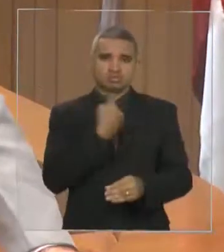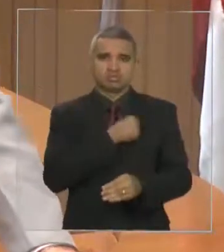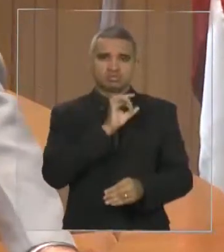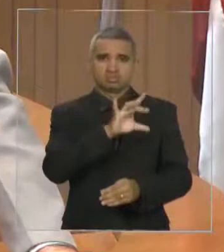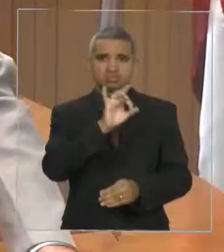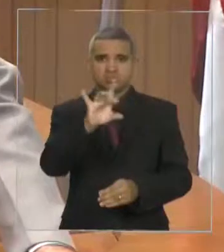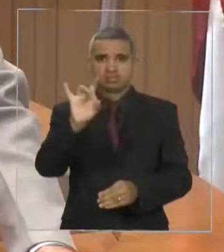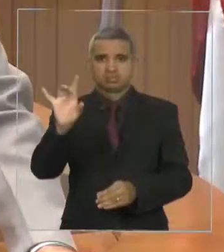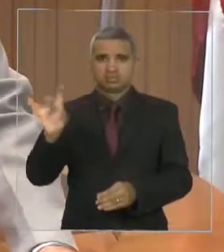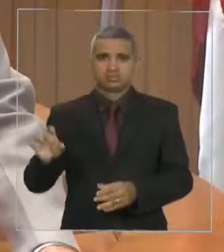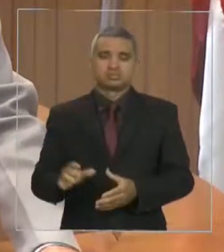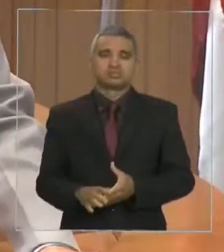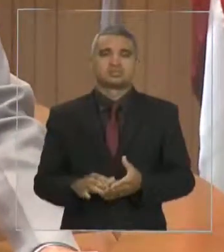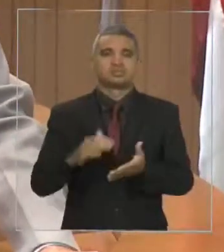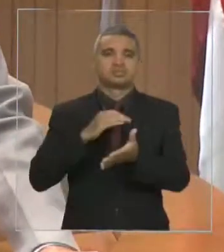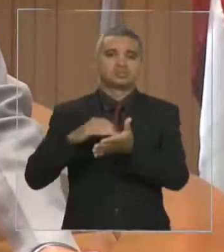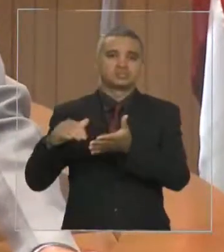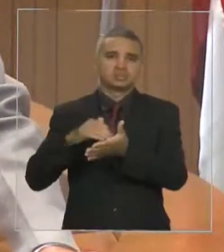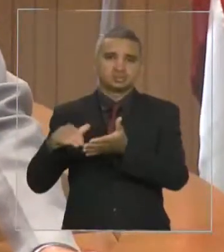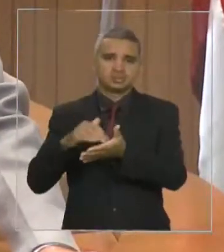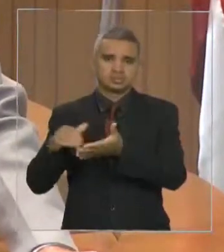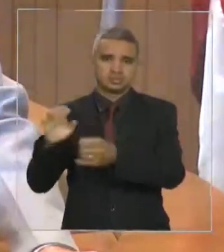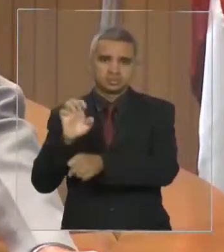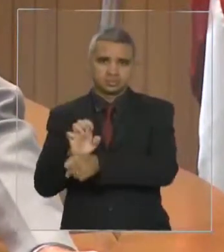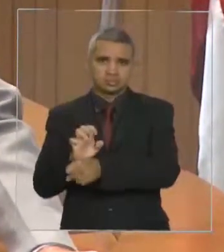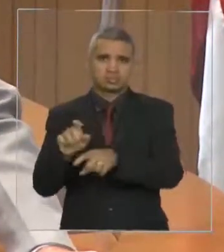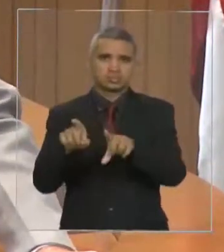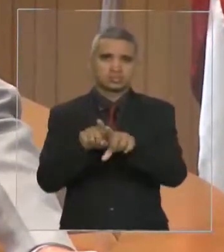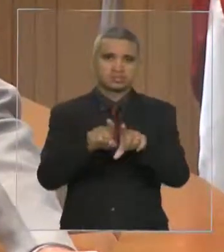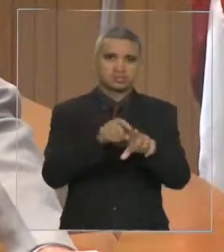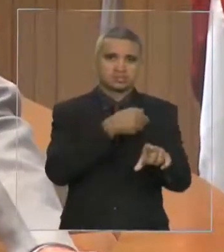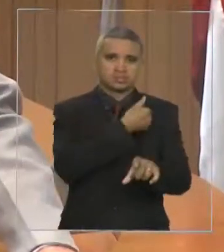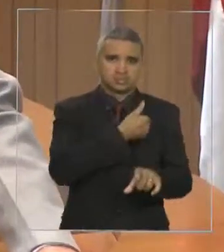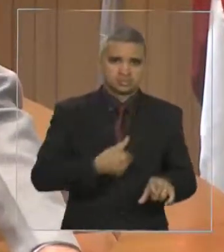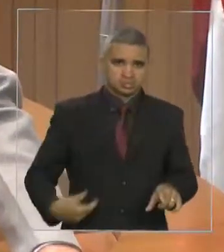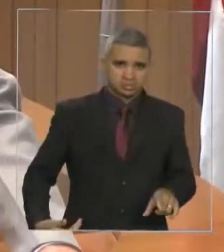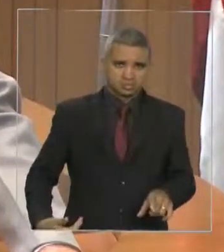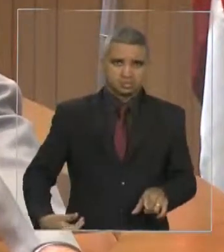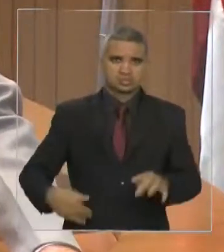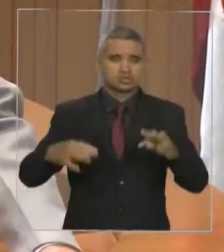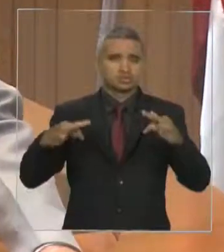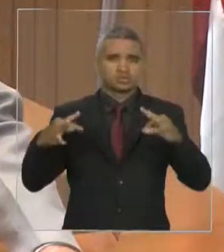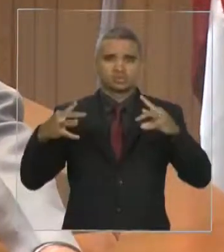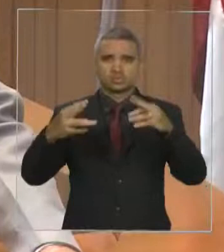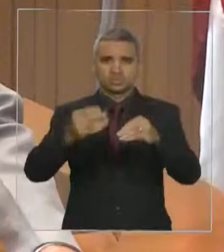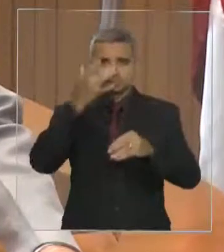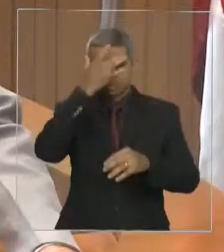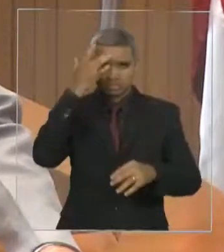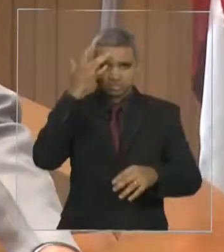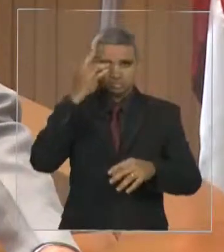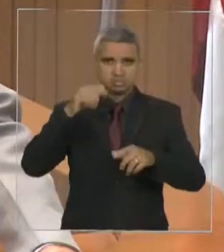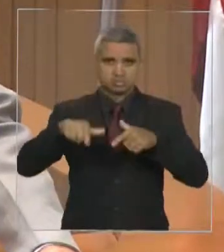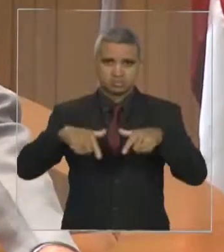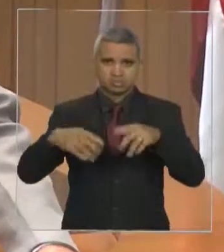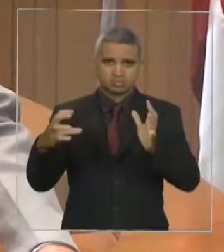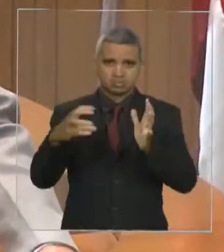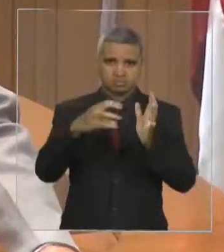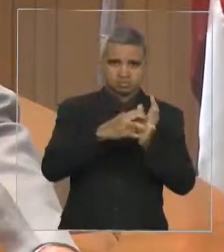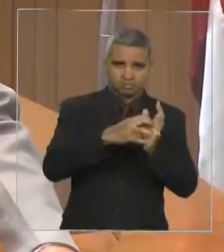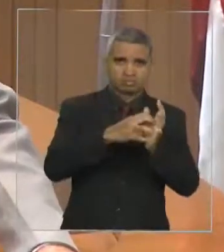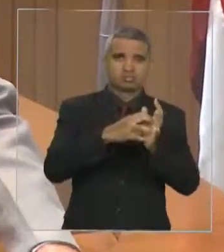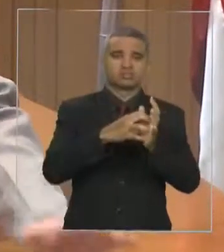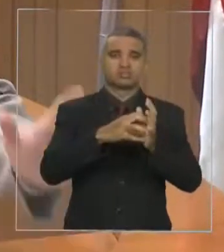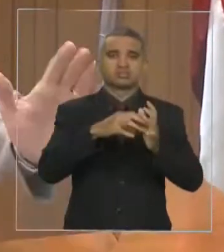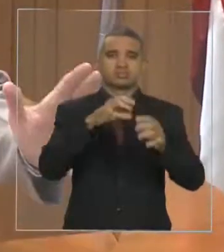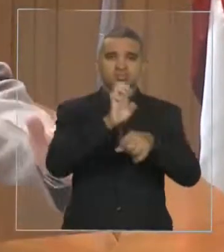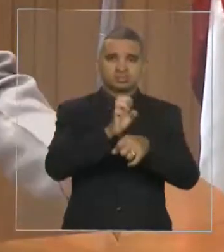os secretários de Estado, ao governador e todo servidor público do Estado do Maranhão, é pago pelos